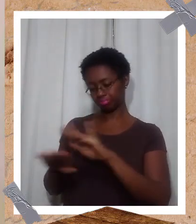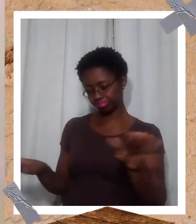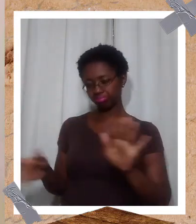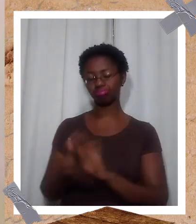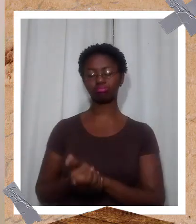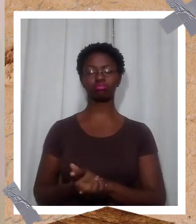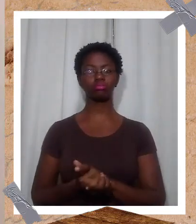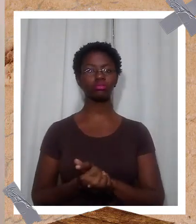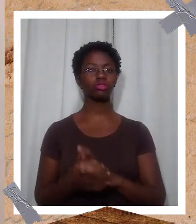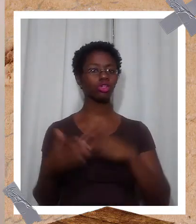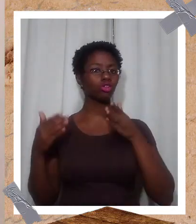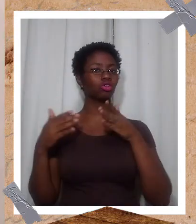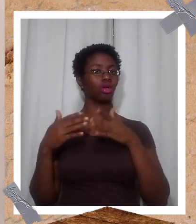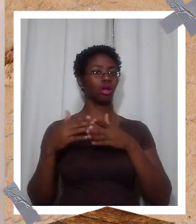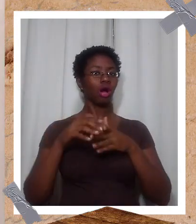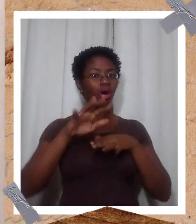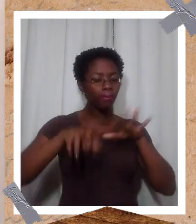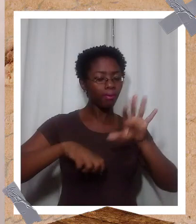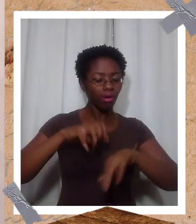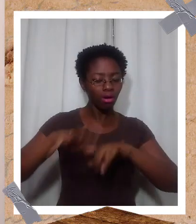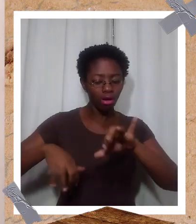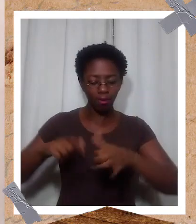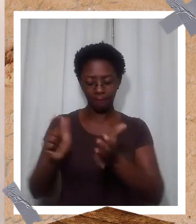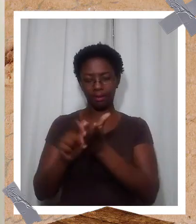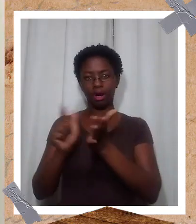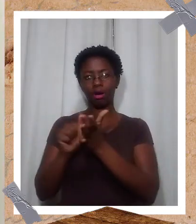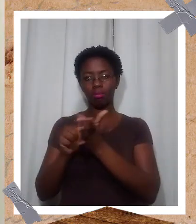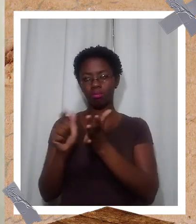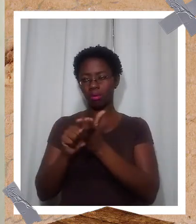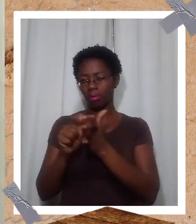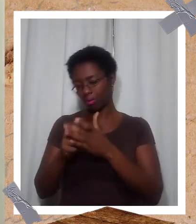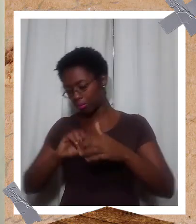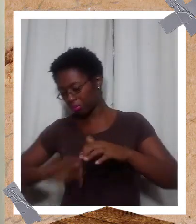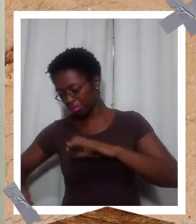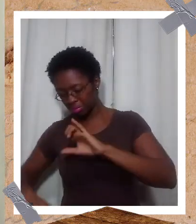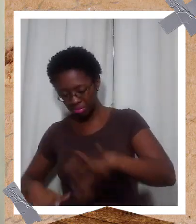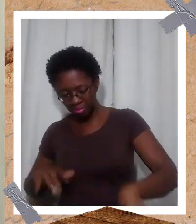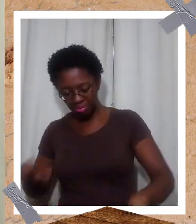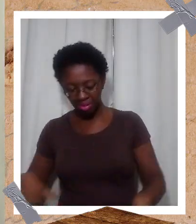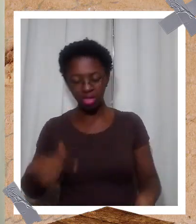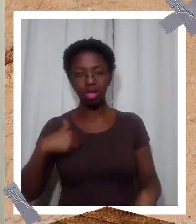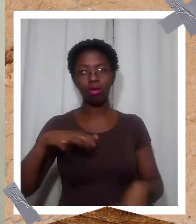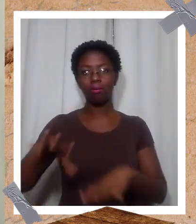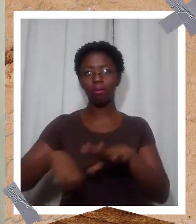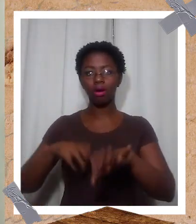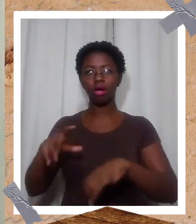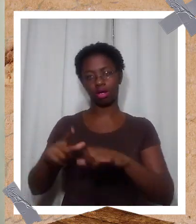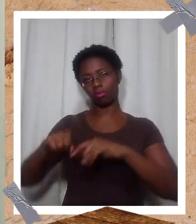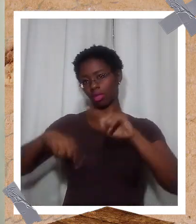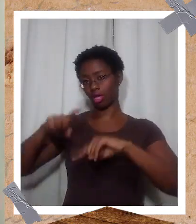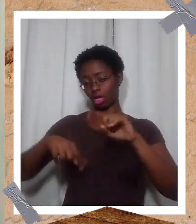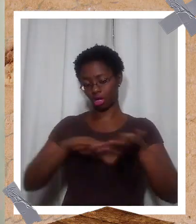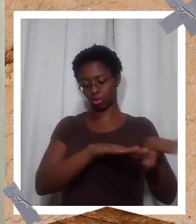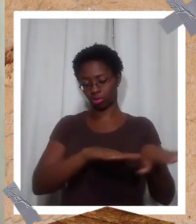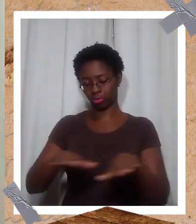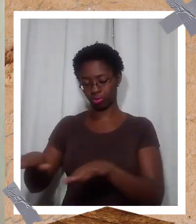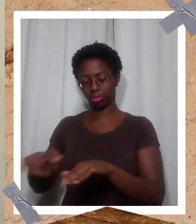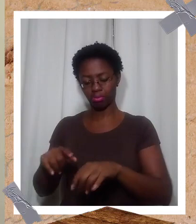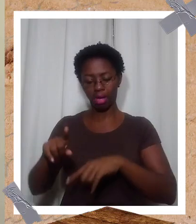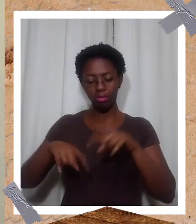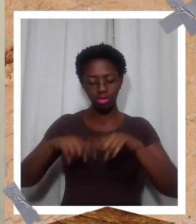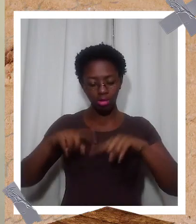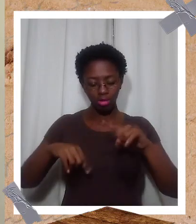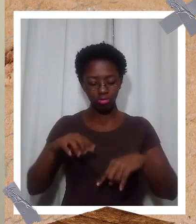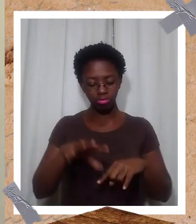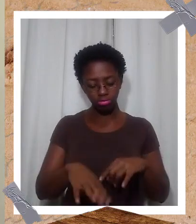eu tinha que catar o restante de papel que tinha caído ao redor da lona, que é aquelas big bag grandes que a gente coloca material. E aí, catando o